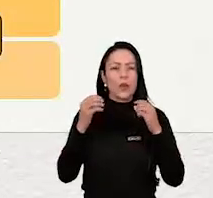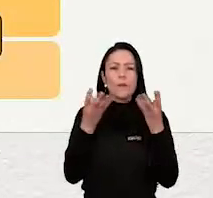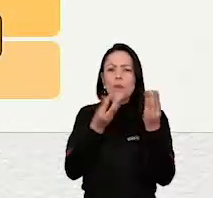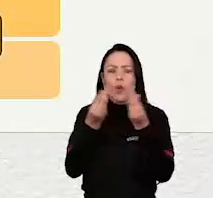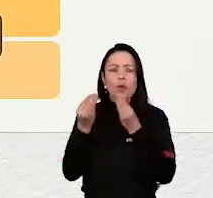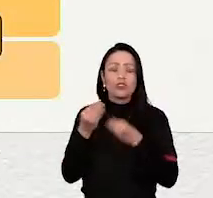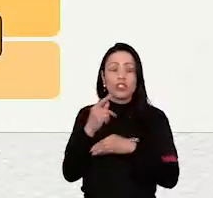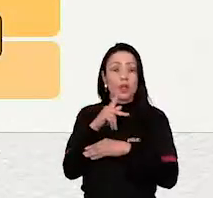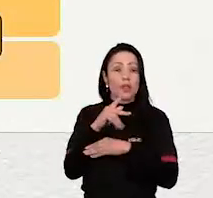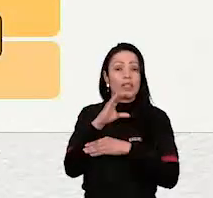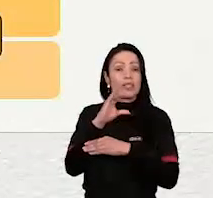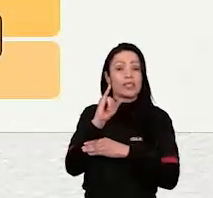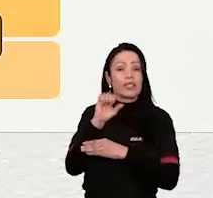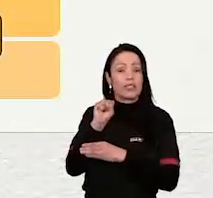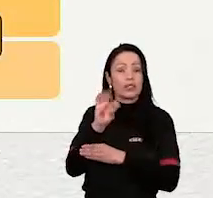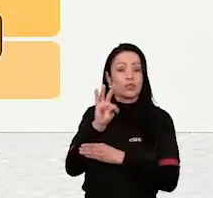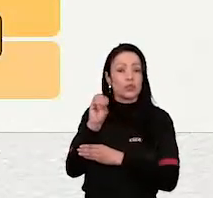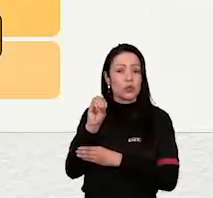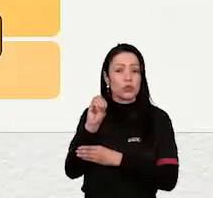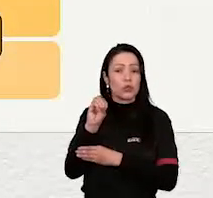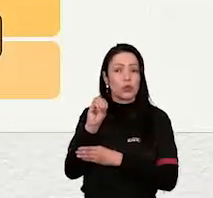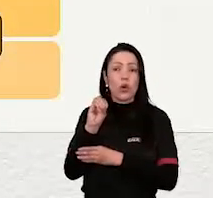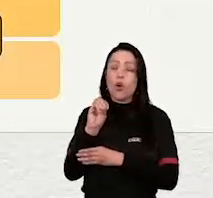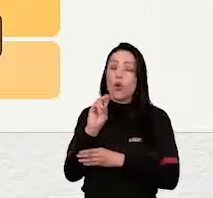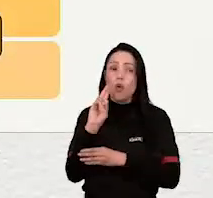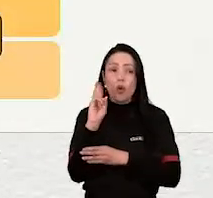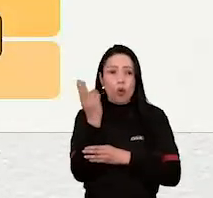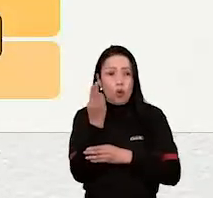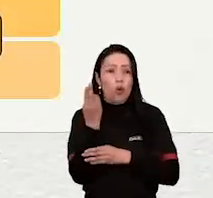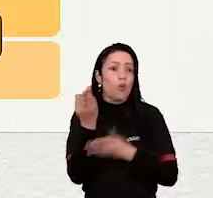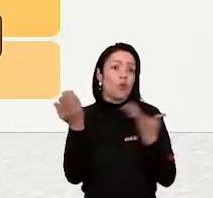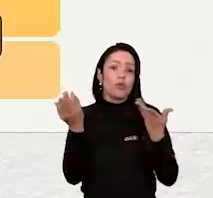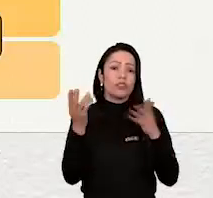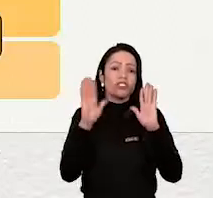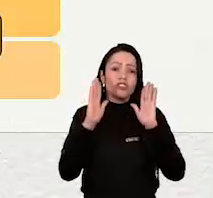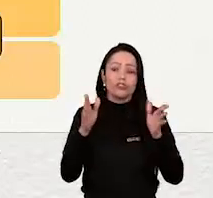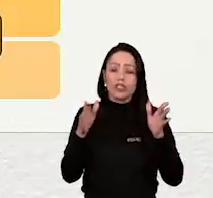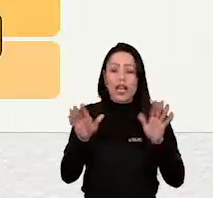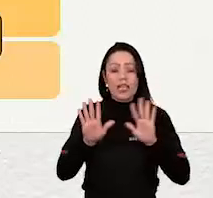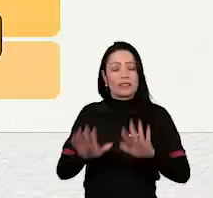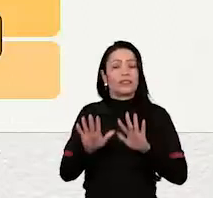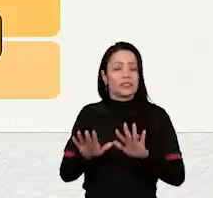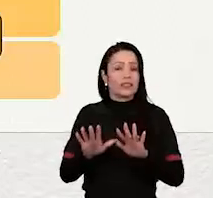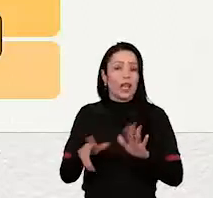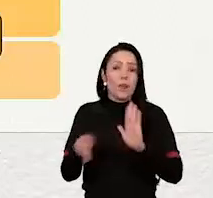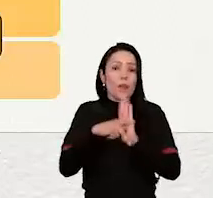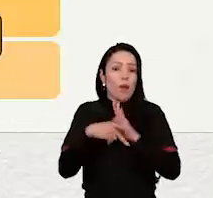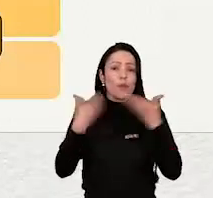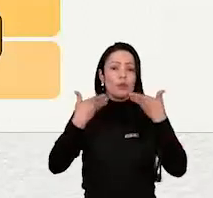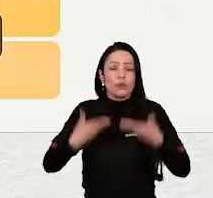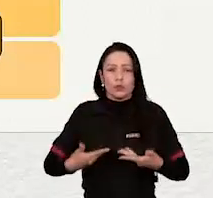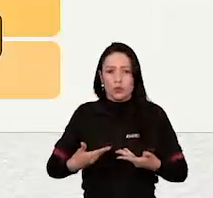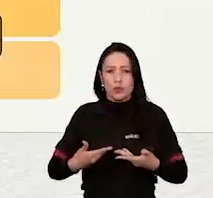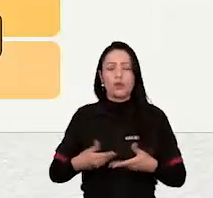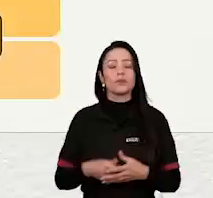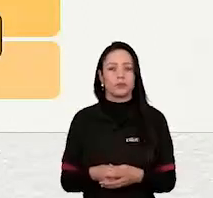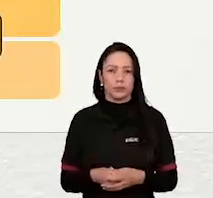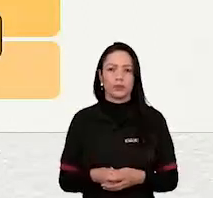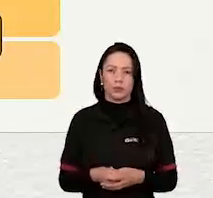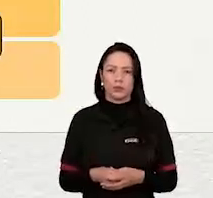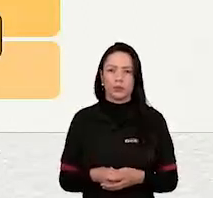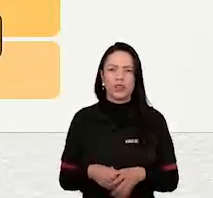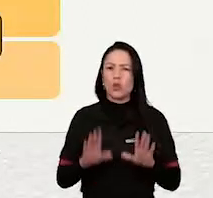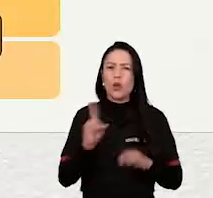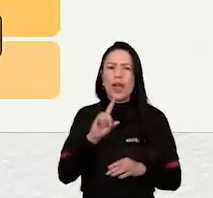cistos, malformações, né, em animais jovens ou depois de uma miíase por processo de cicatrização, e aí não é uma